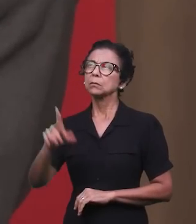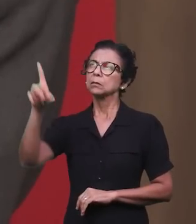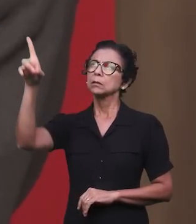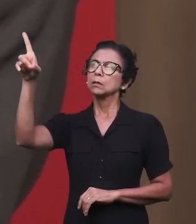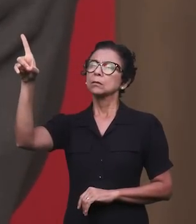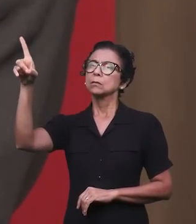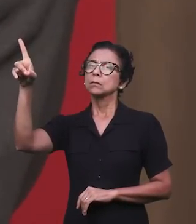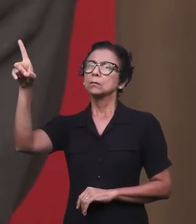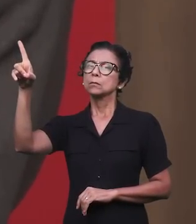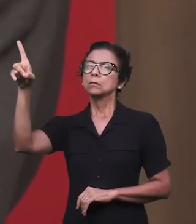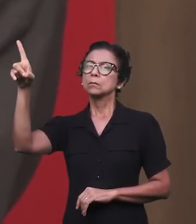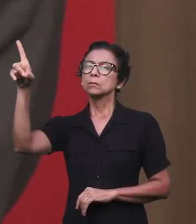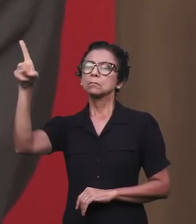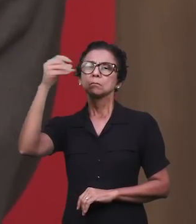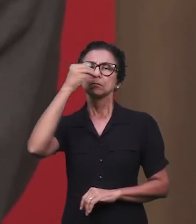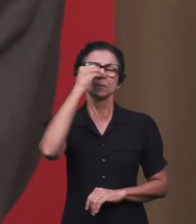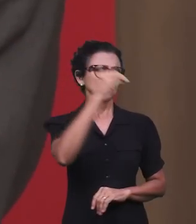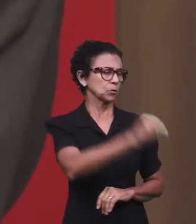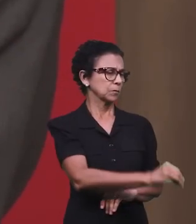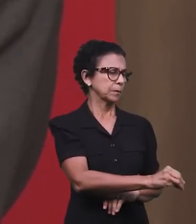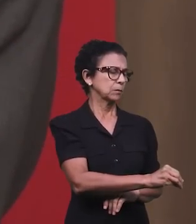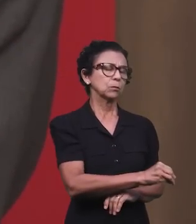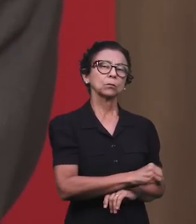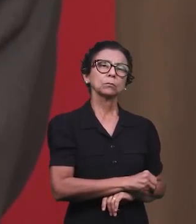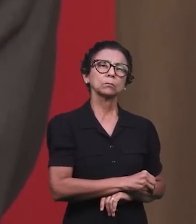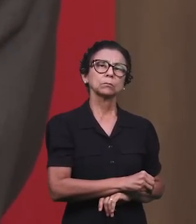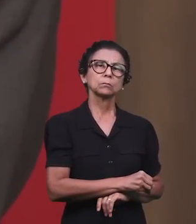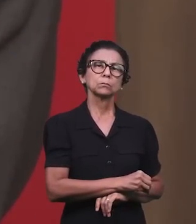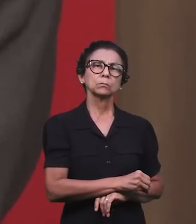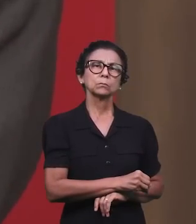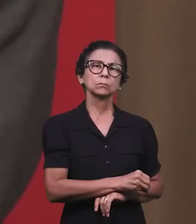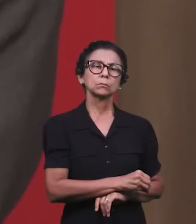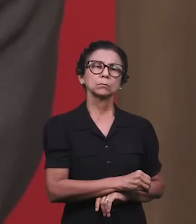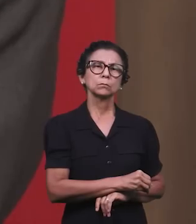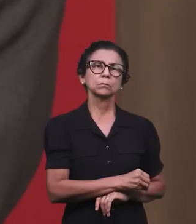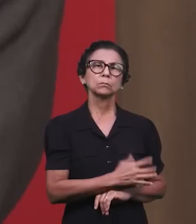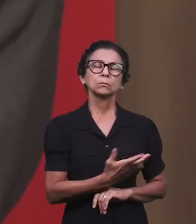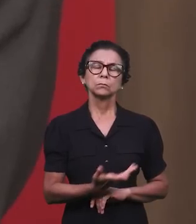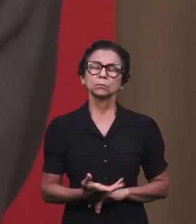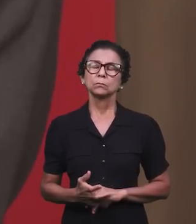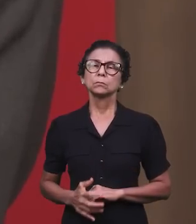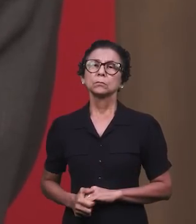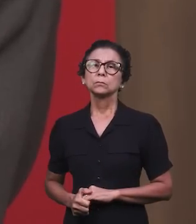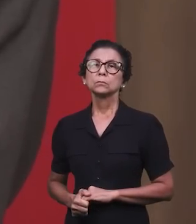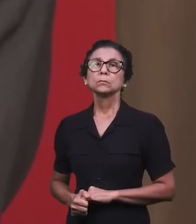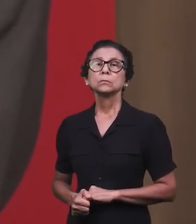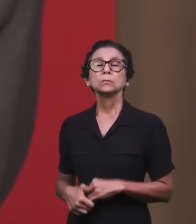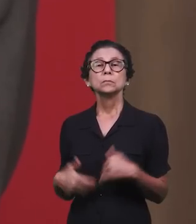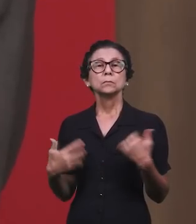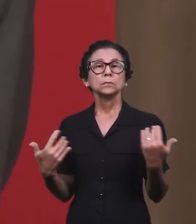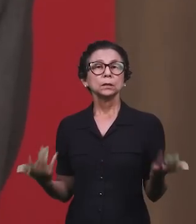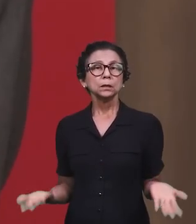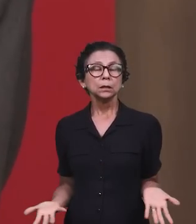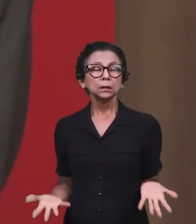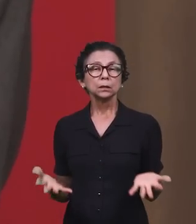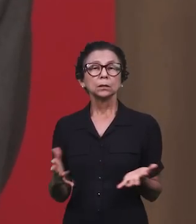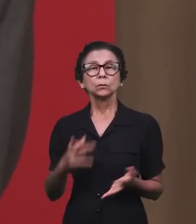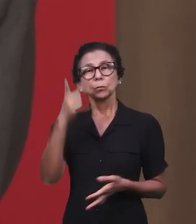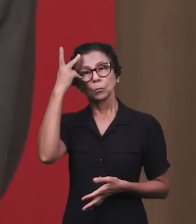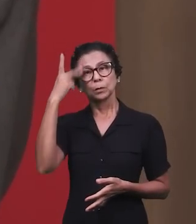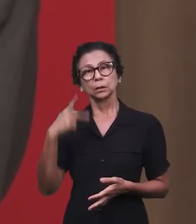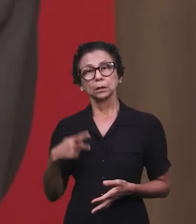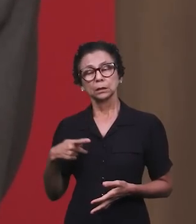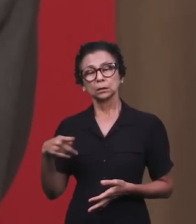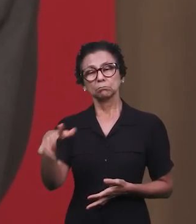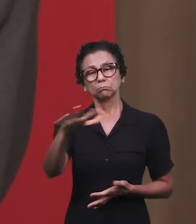rejeitou Israel. E quando o pai rejeitou Israel, admitiu a sua presença à igreja ou o restante do mundo,